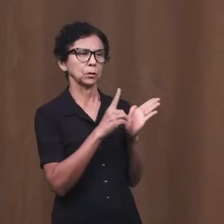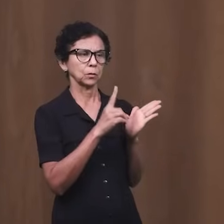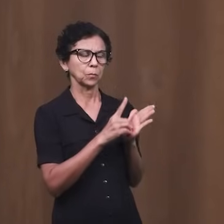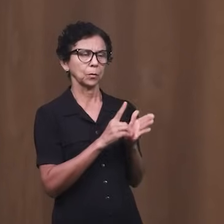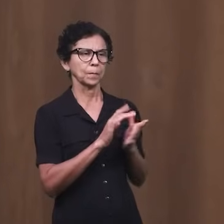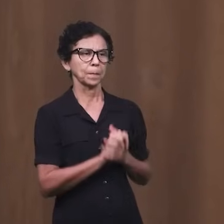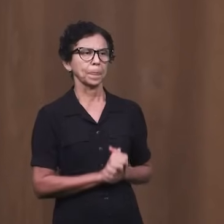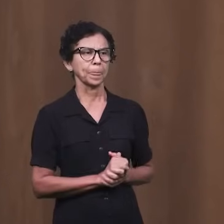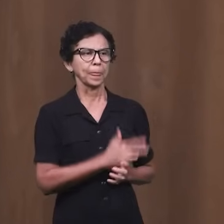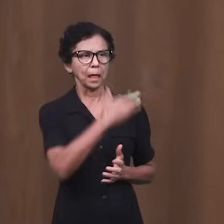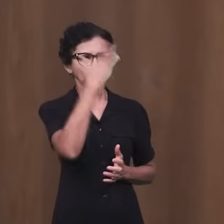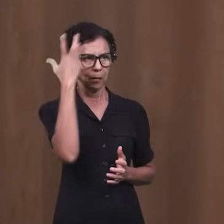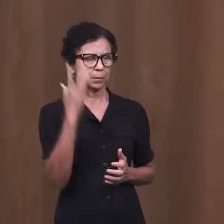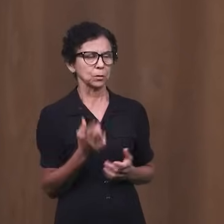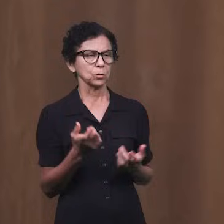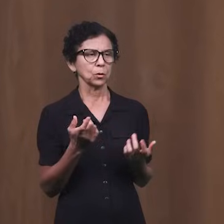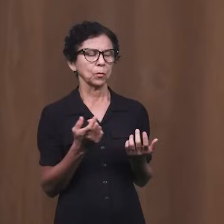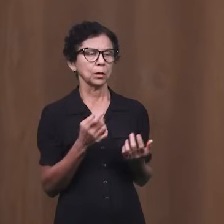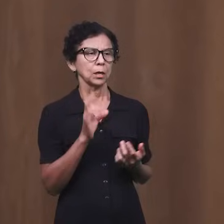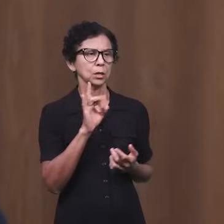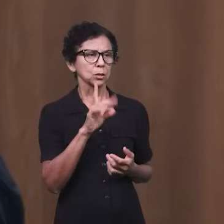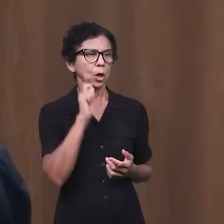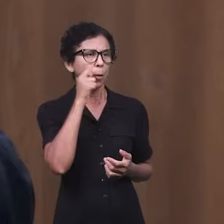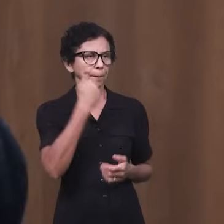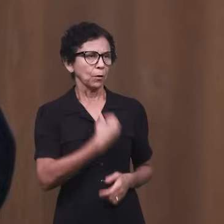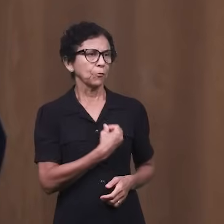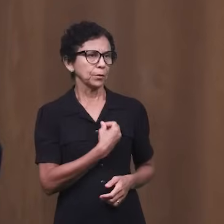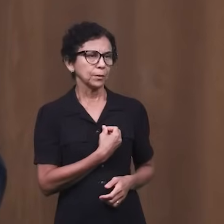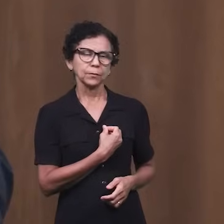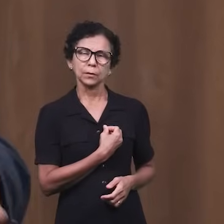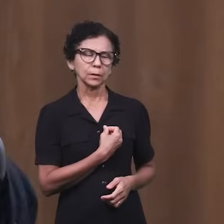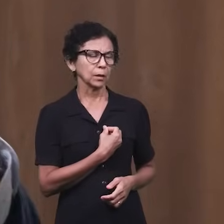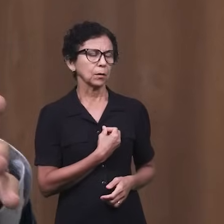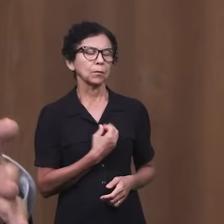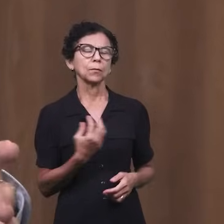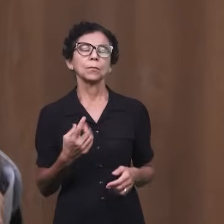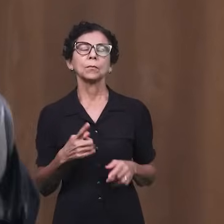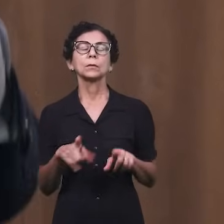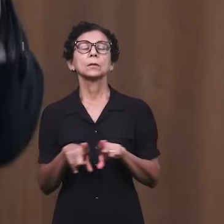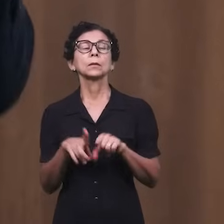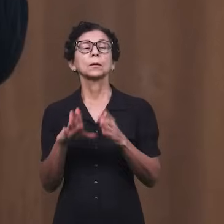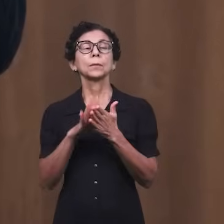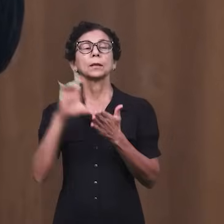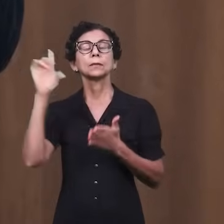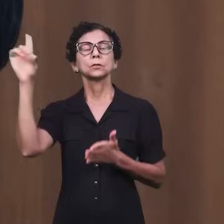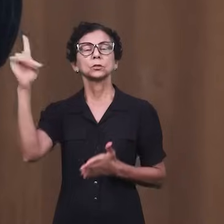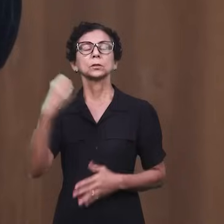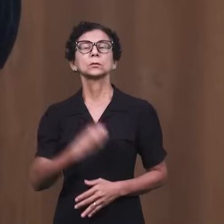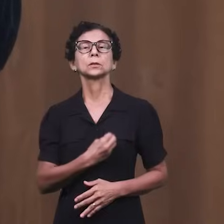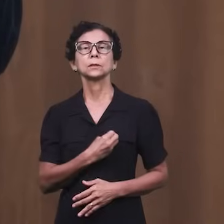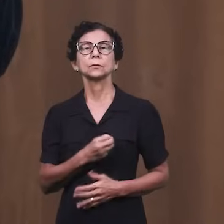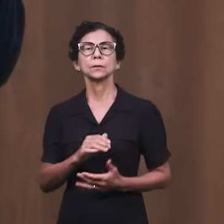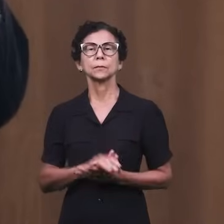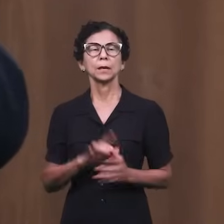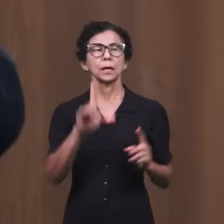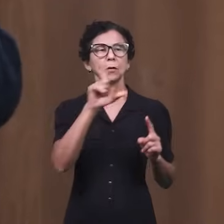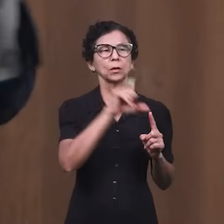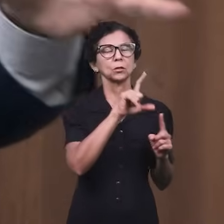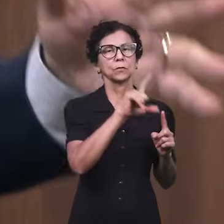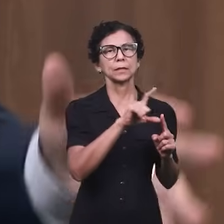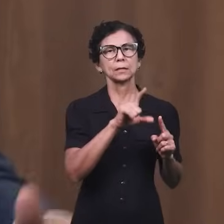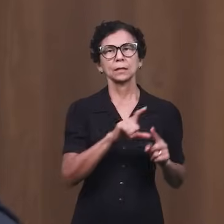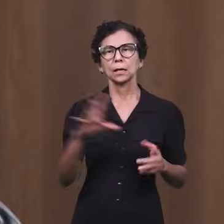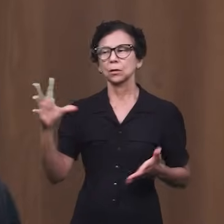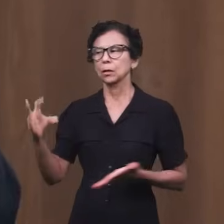nem só de pão viverá o homem mas de toda a palavra de Deus aí o adversário avança leva Jesus no no cume do Monte